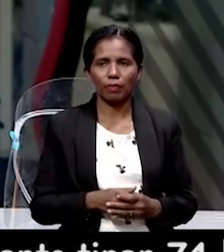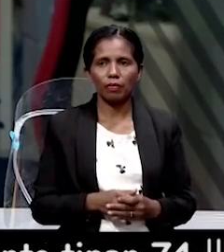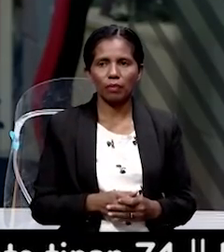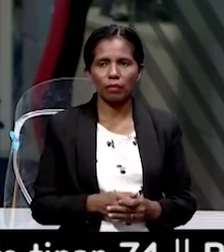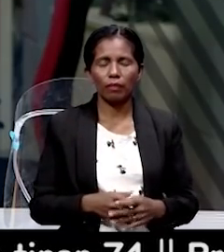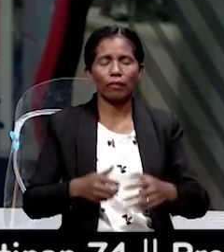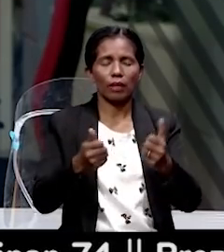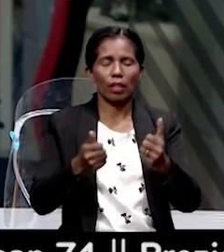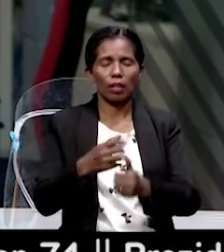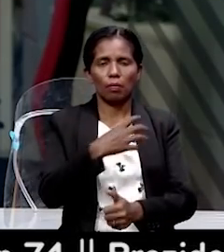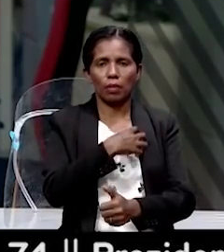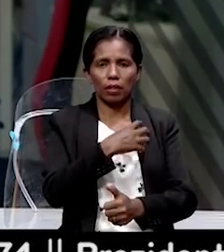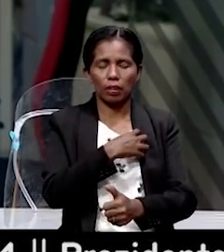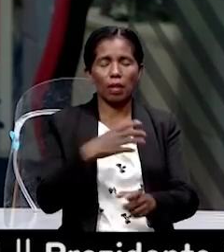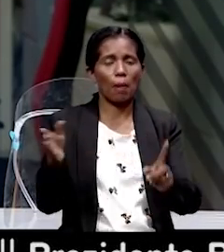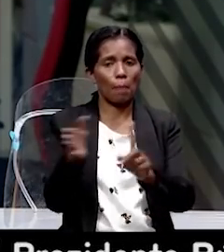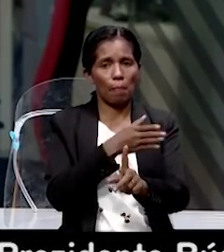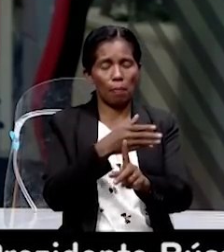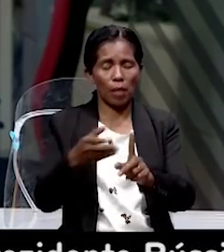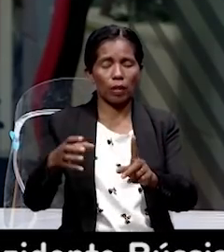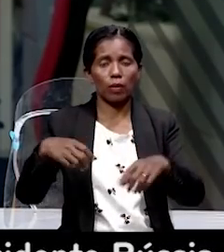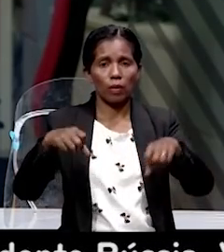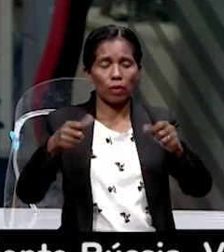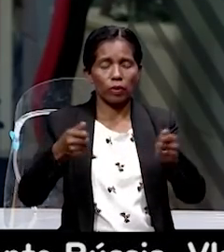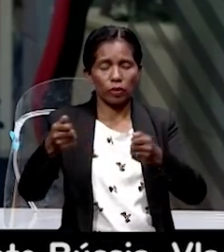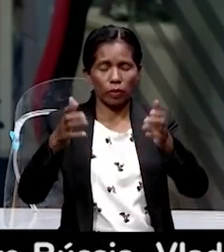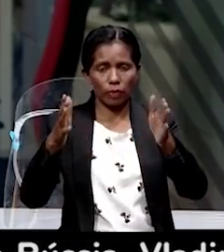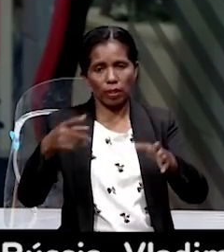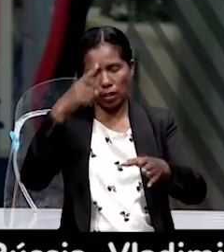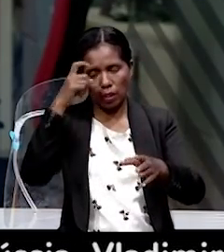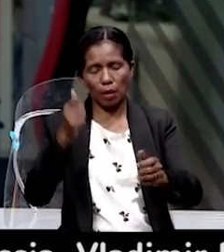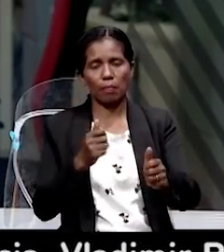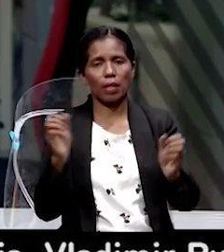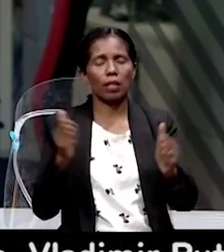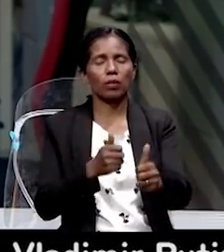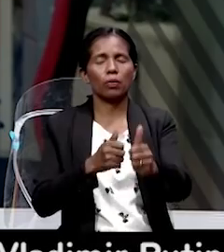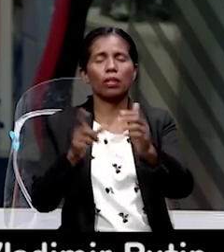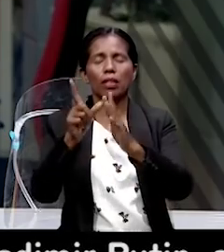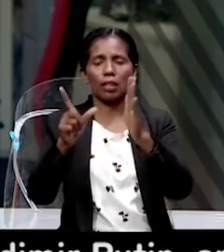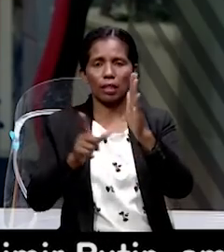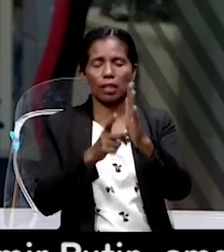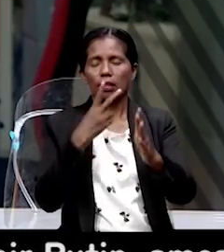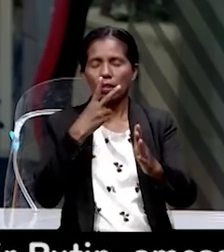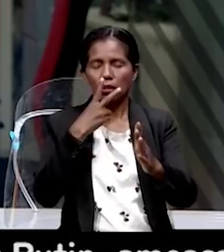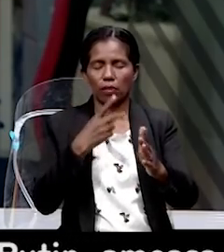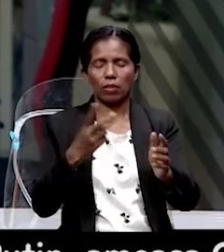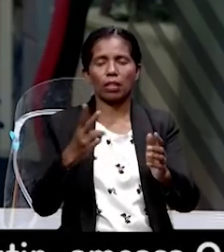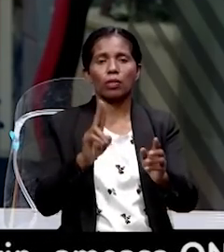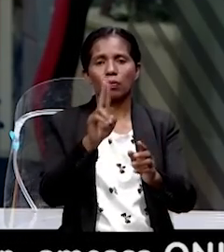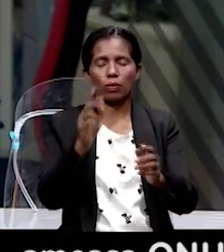Agente de Polícia Trânsito, Baco Motorista, Microlete, Gero 1, tamba contra Lerizime Tabaco, Wanhira conduz ela